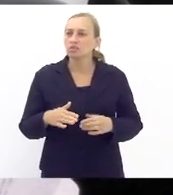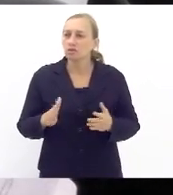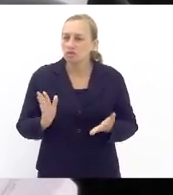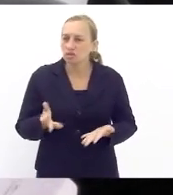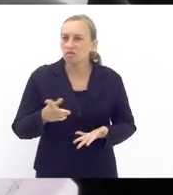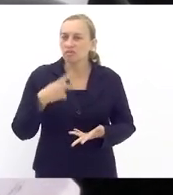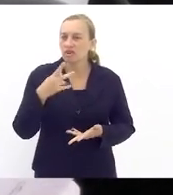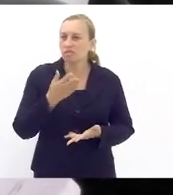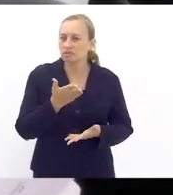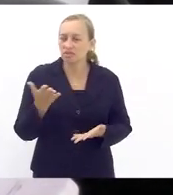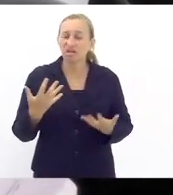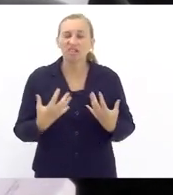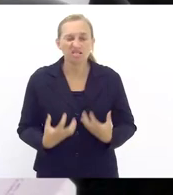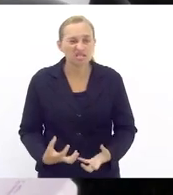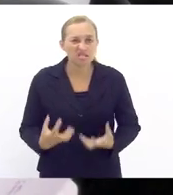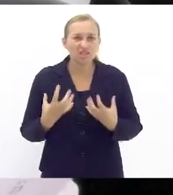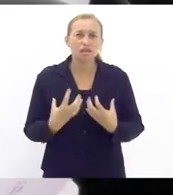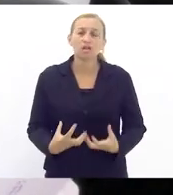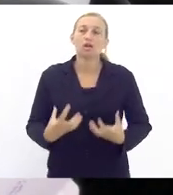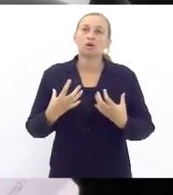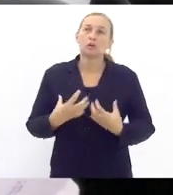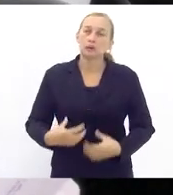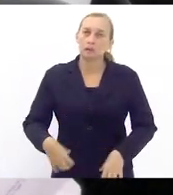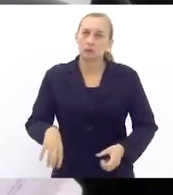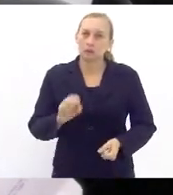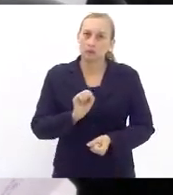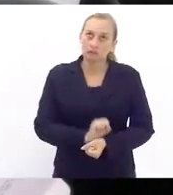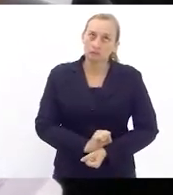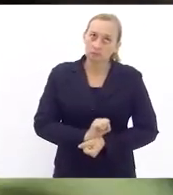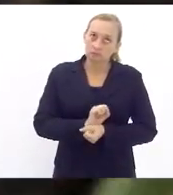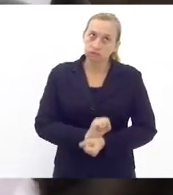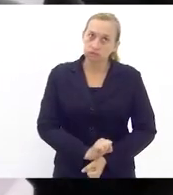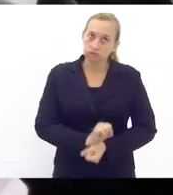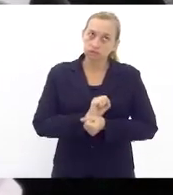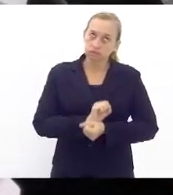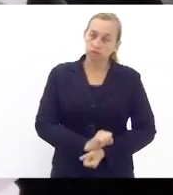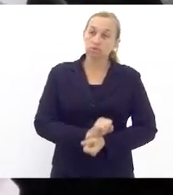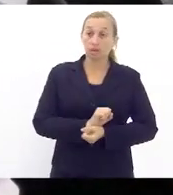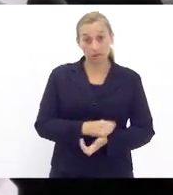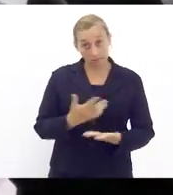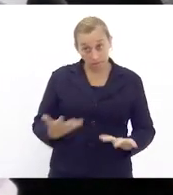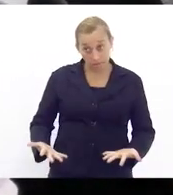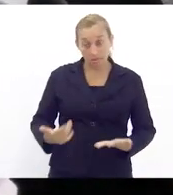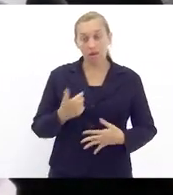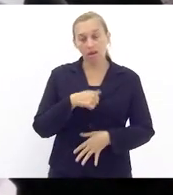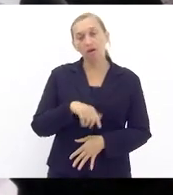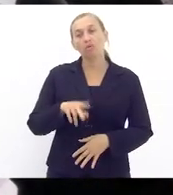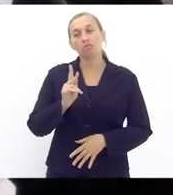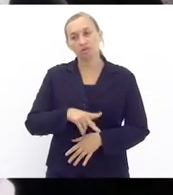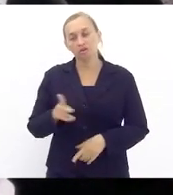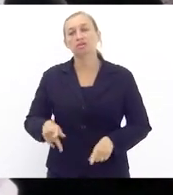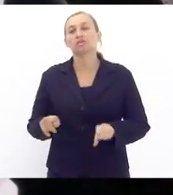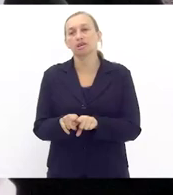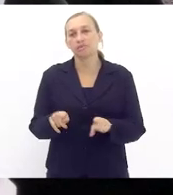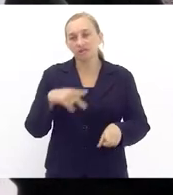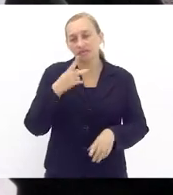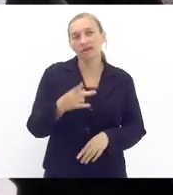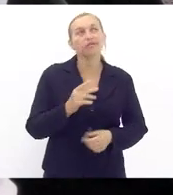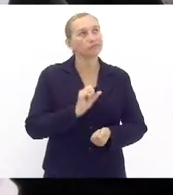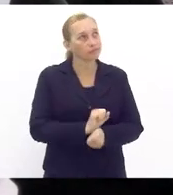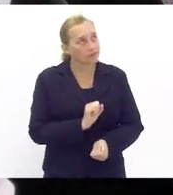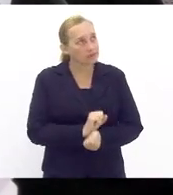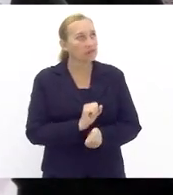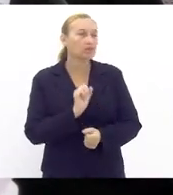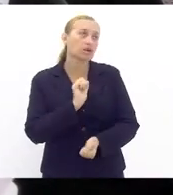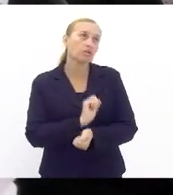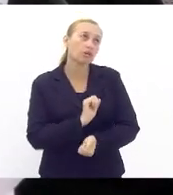aqui por você está todo mundo cansado de esperar a gente tá muito cansado de esperar eu como professora também eu falava Tô cansada de esperar